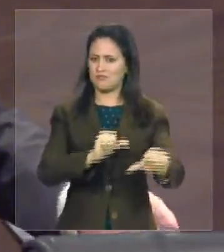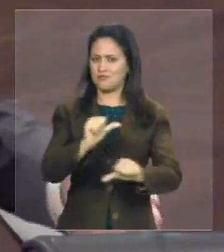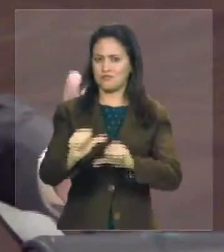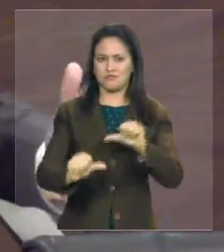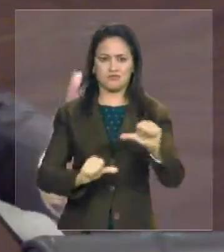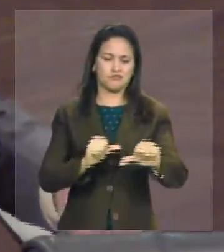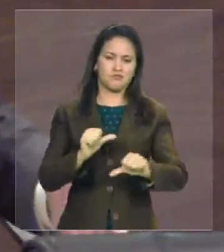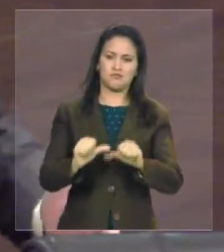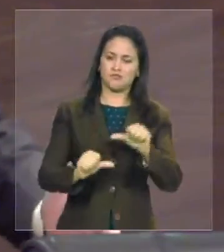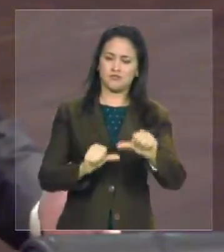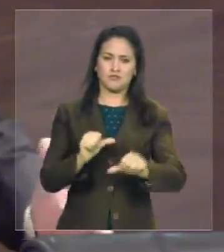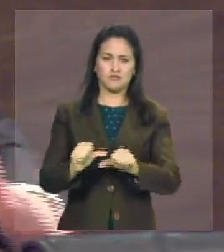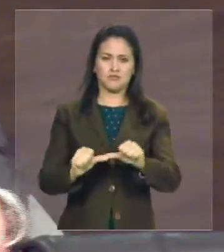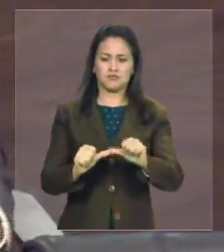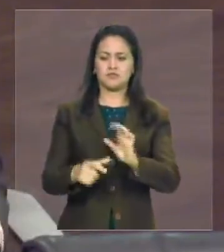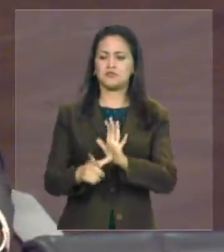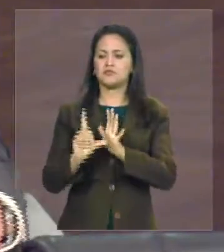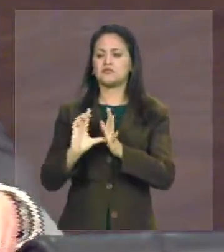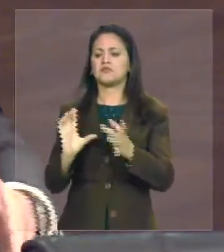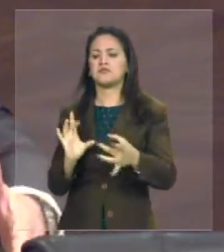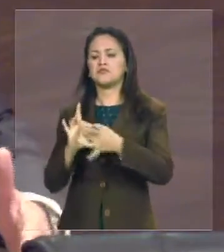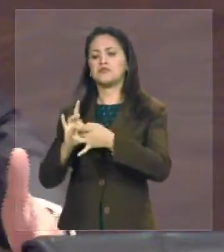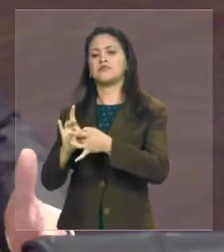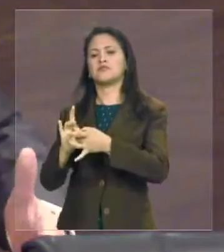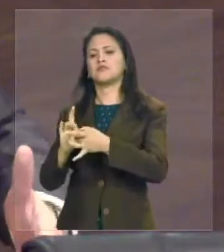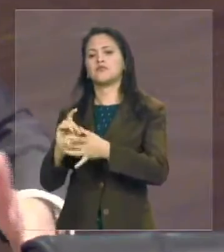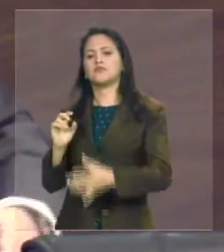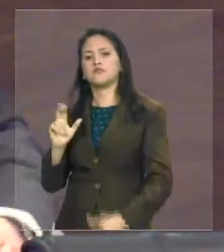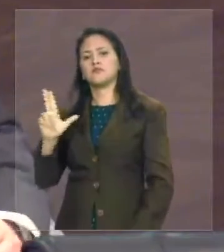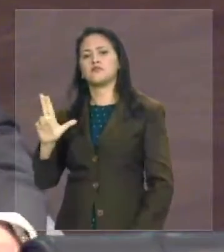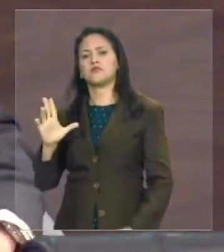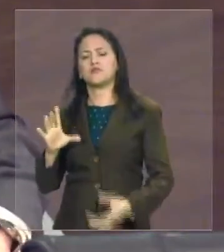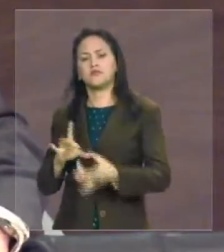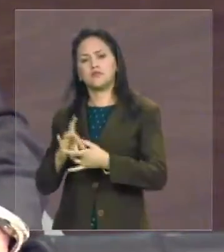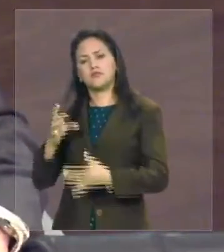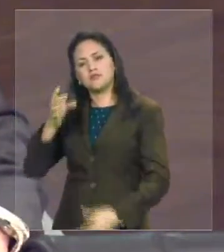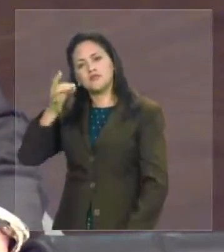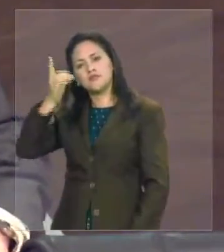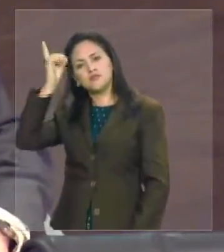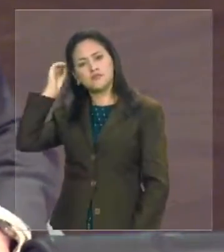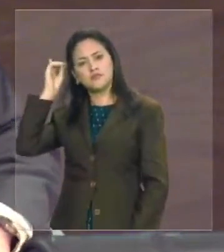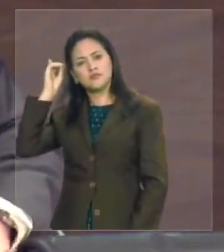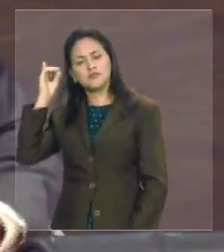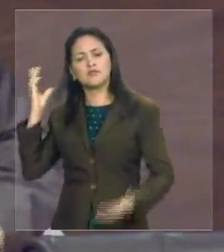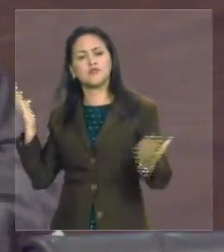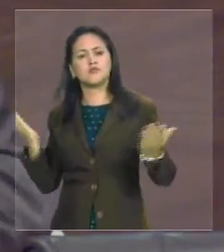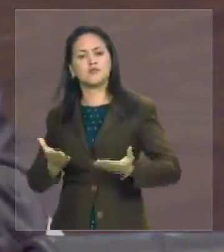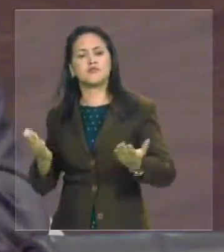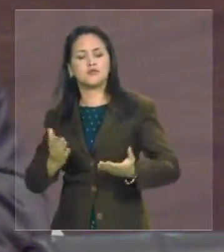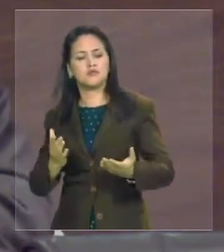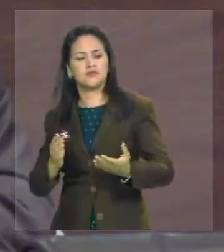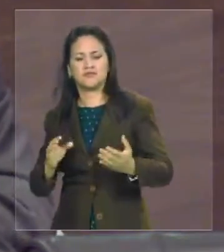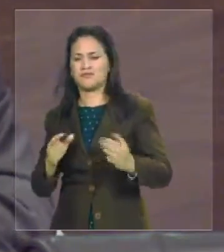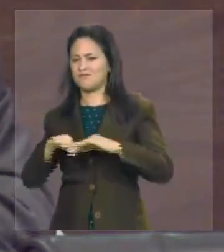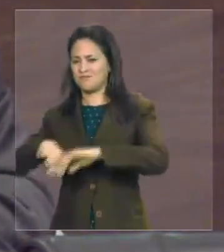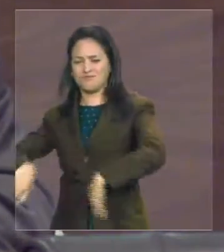Lula, do governo Dilma, já hoje estão com o futuro